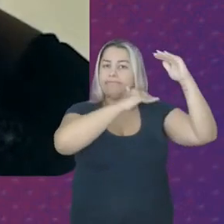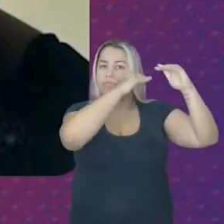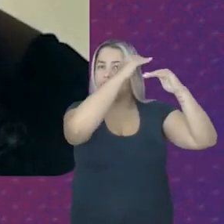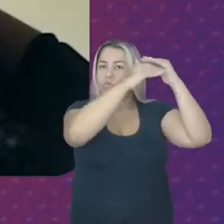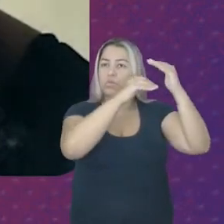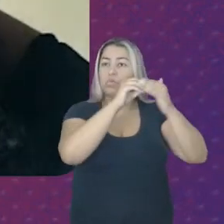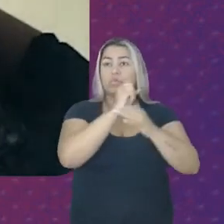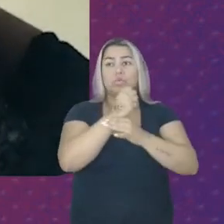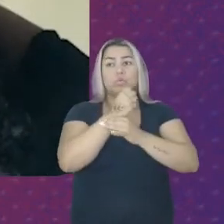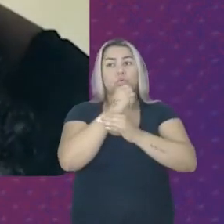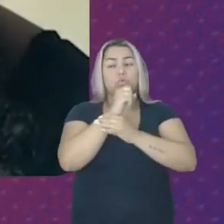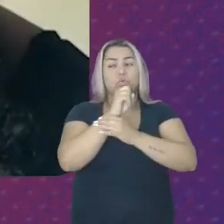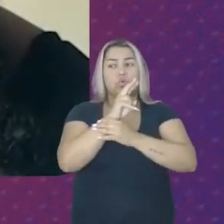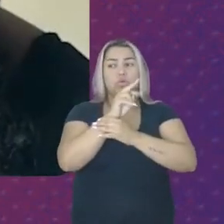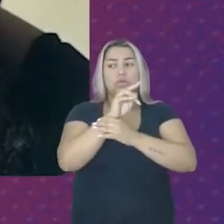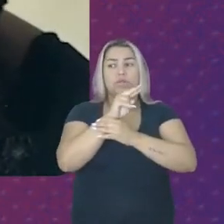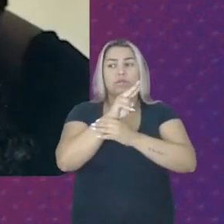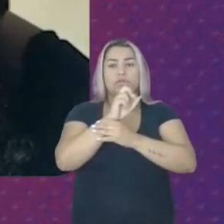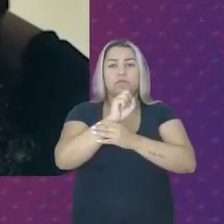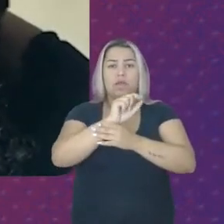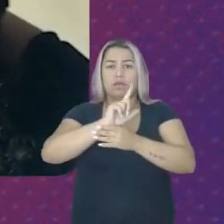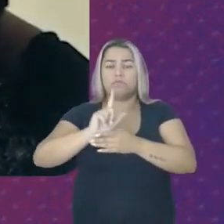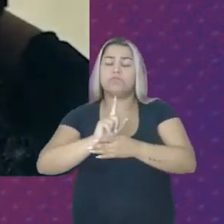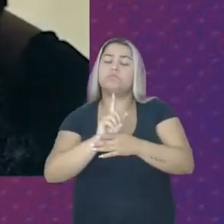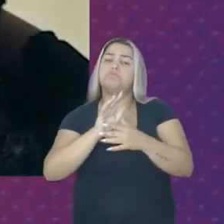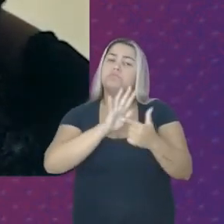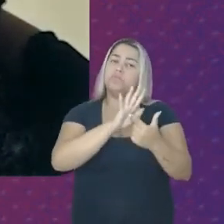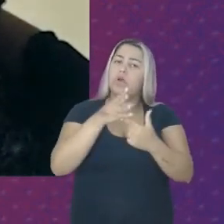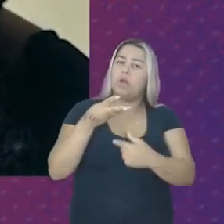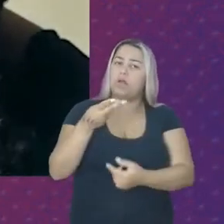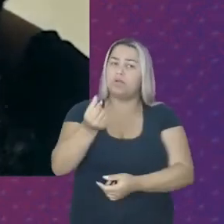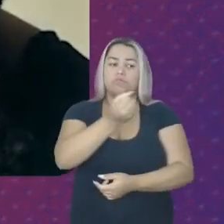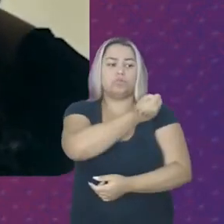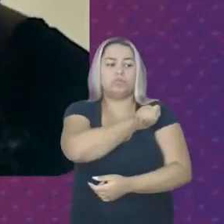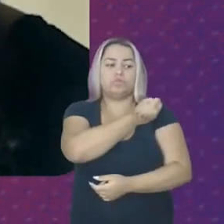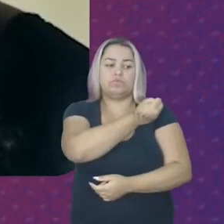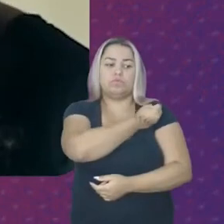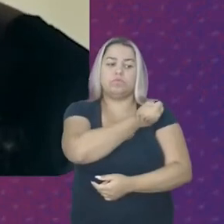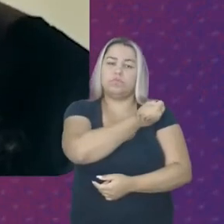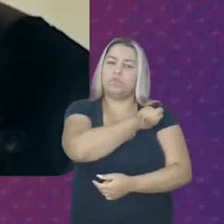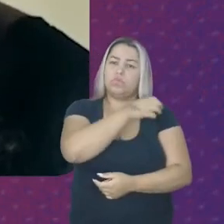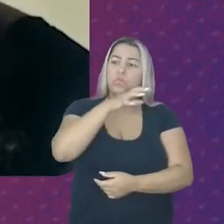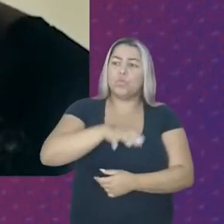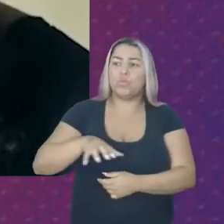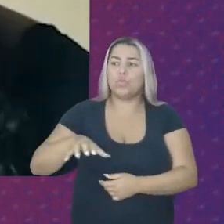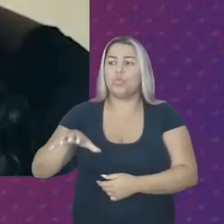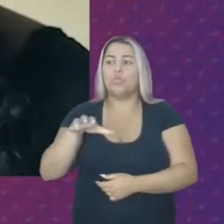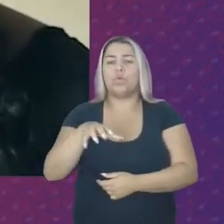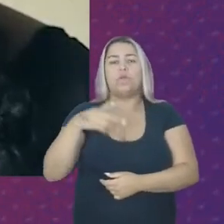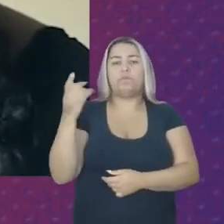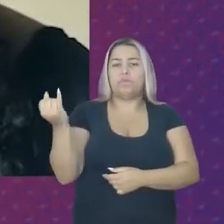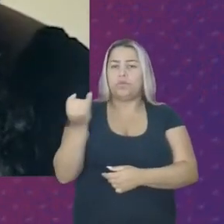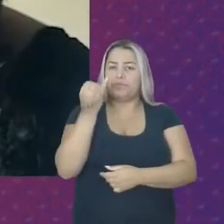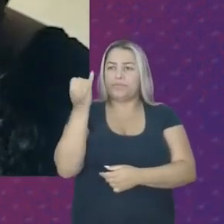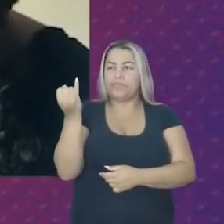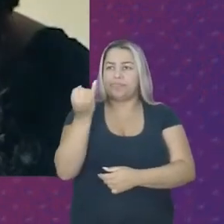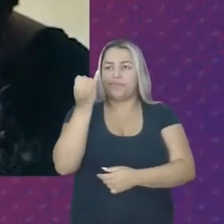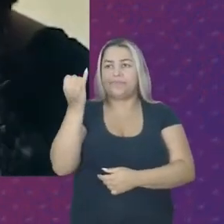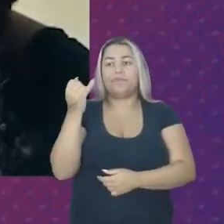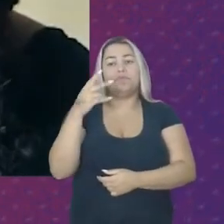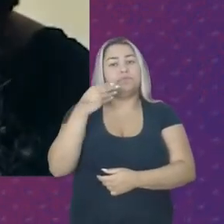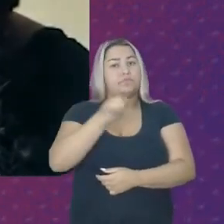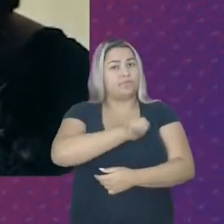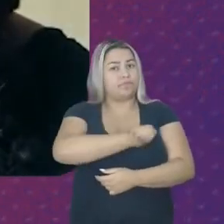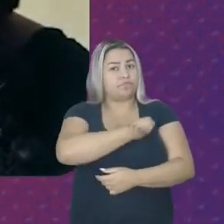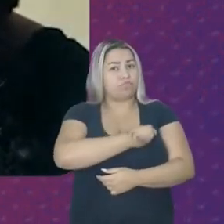sustentável, os ODS, trazem alguns números e alguns pontos sobre o que é essencial à vida